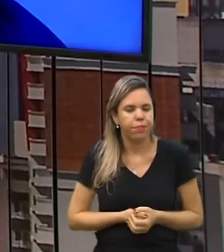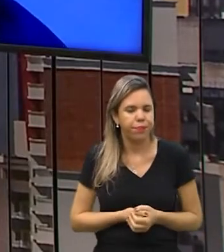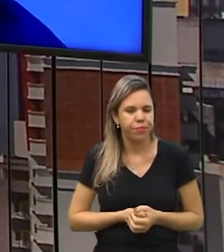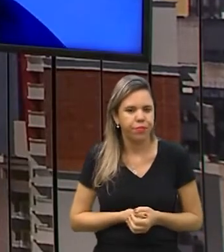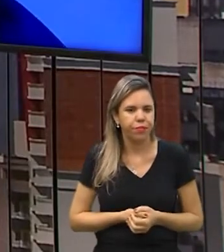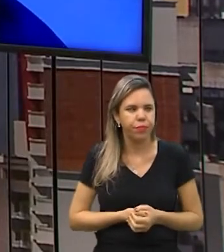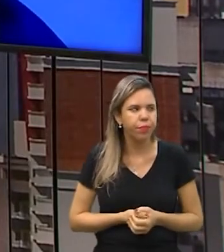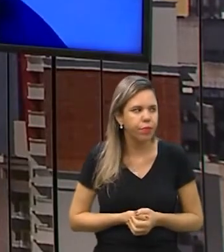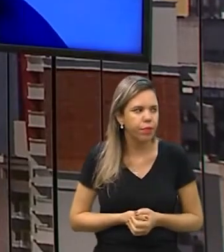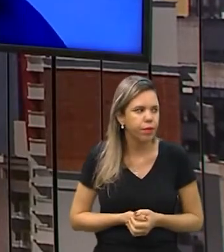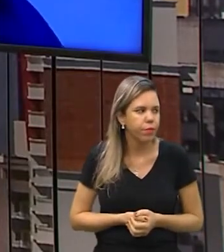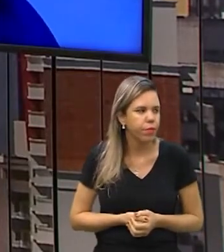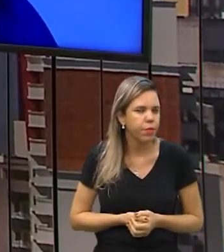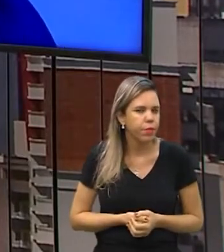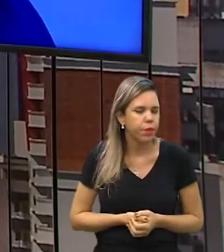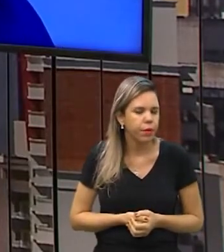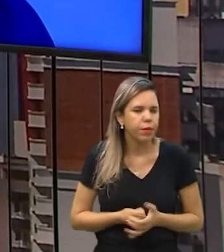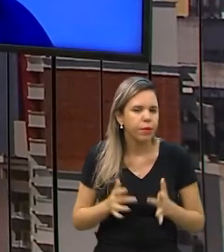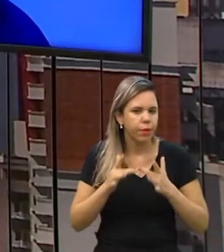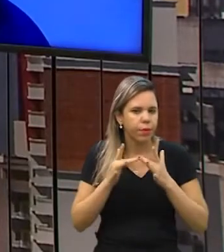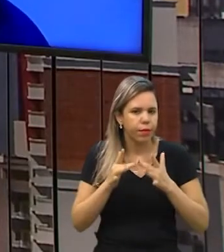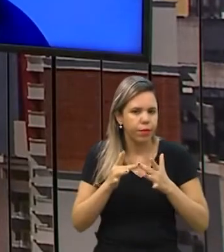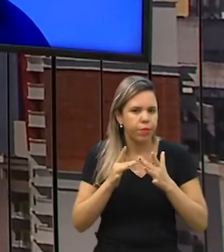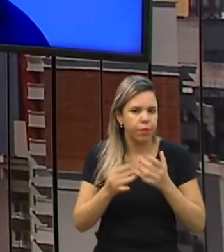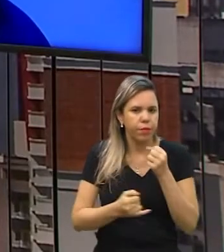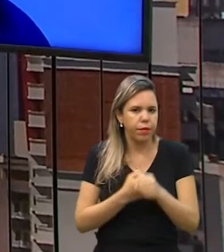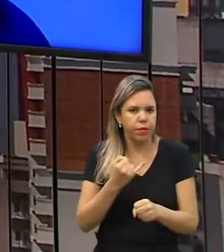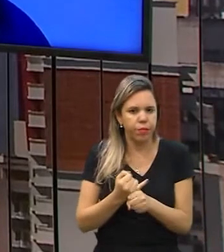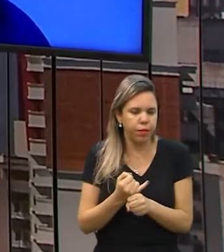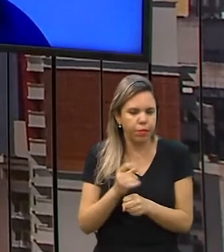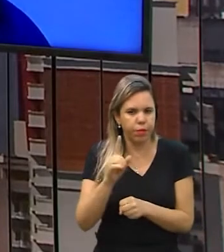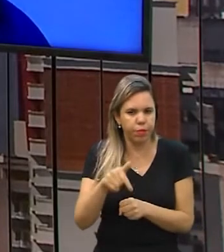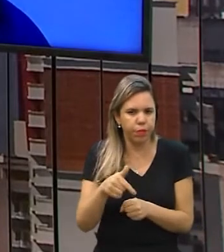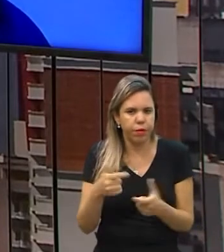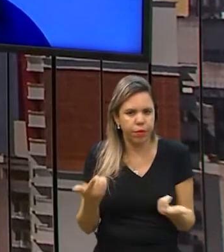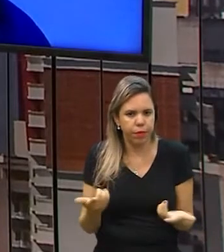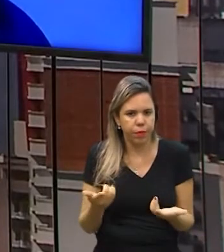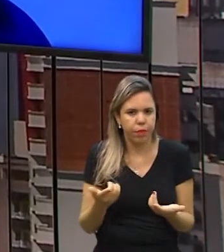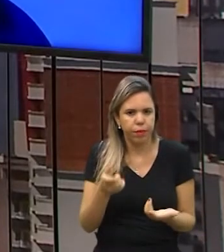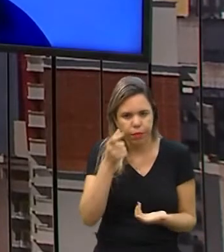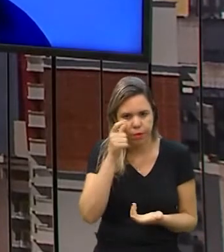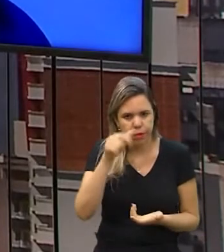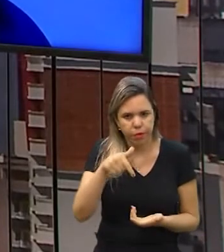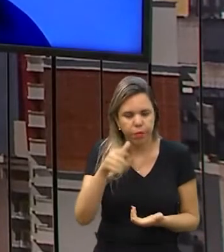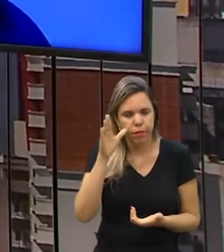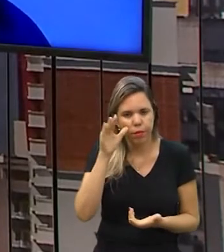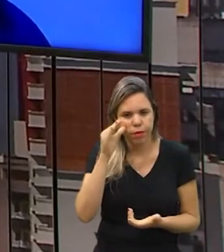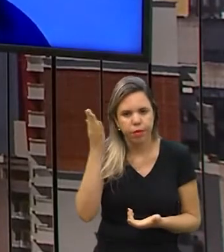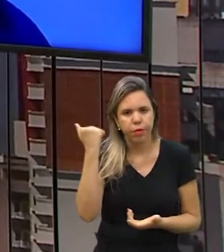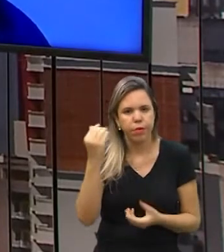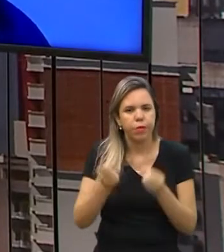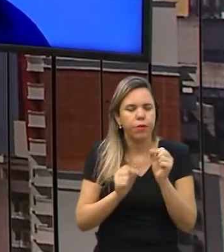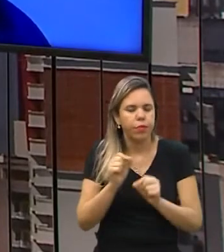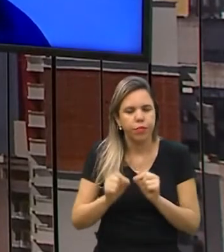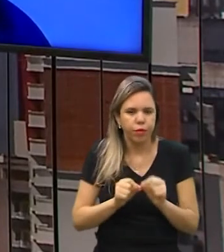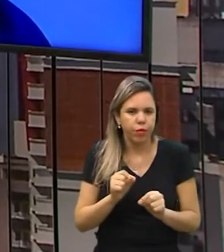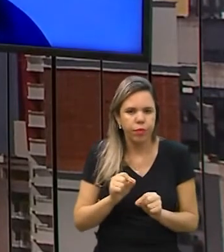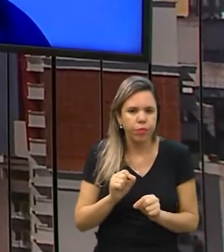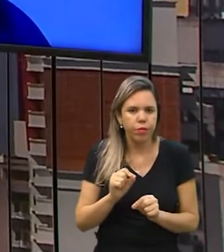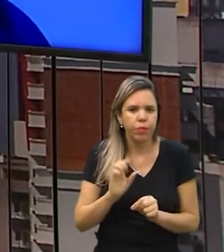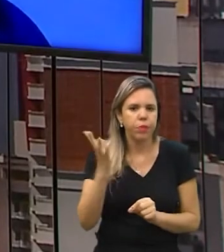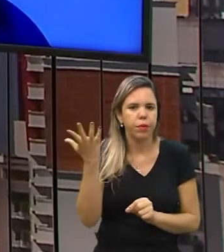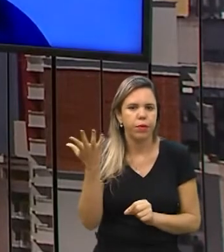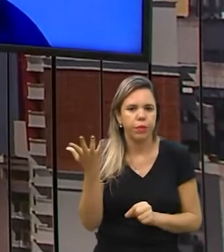pandemia, mas, Francine, estamos intrigados porque esse é um dos casos que nós separamos aqui, porque a gente está curioso para saber o